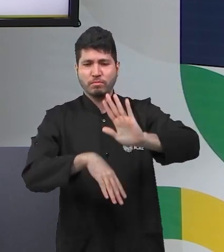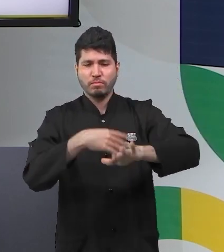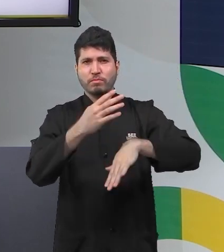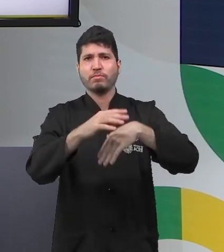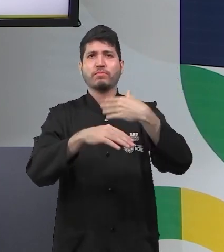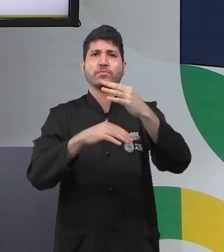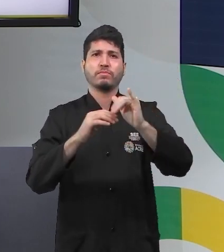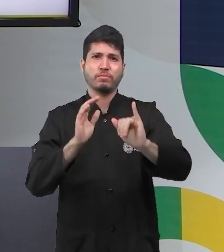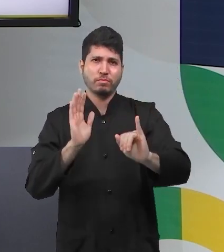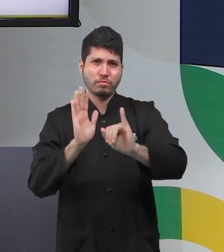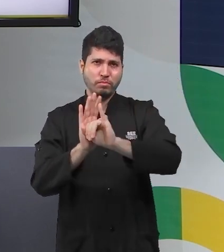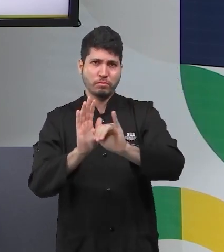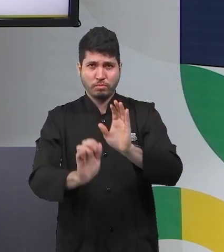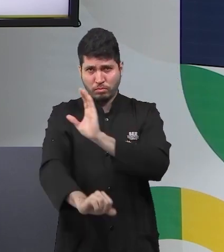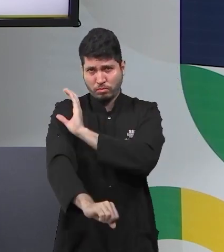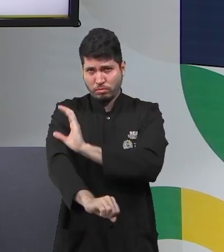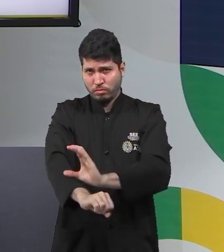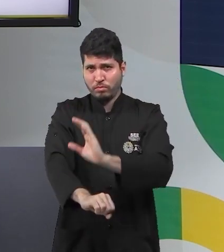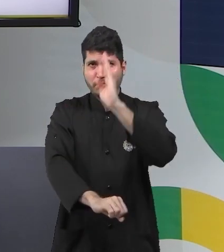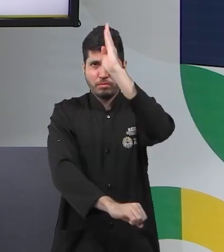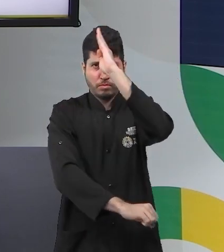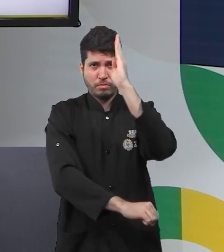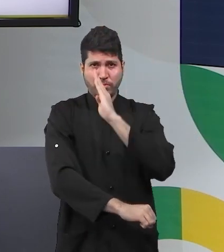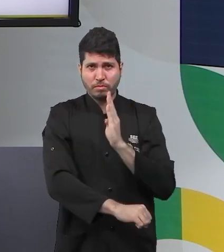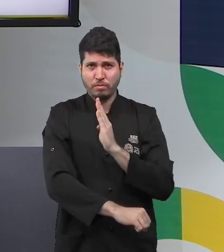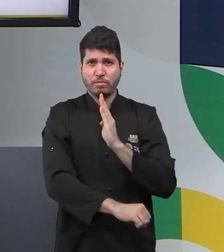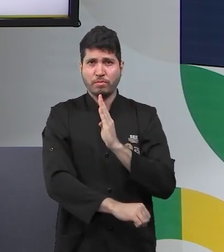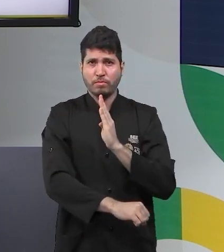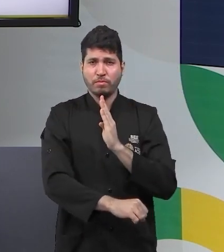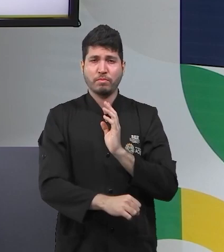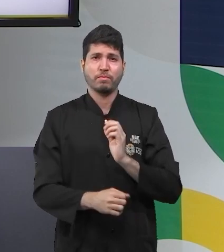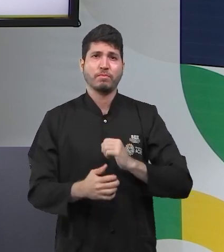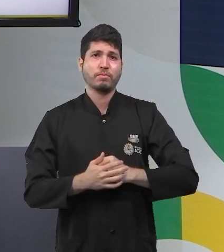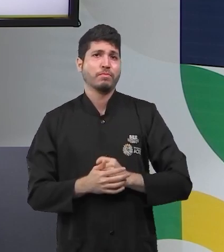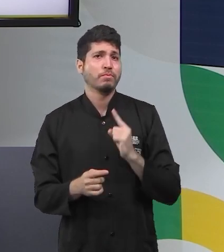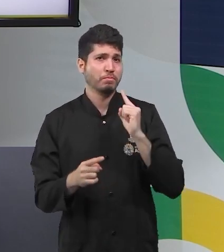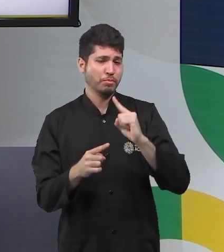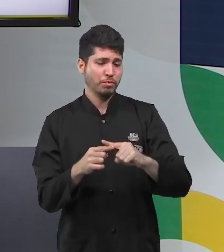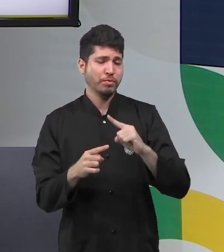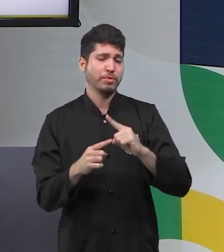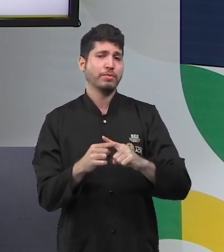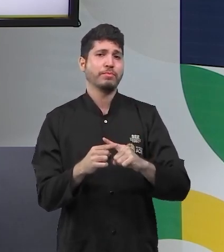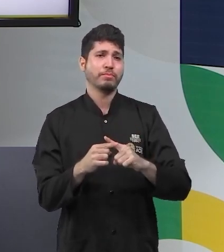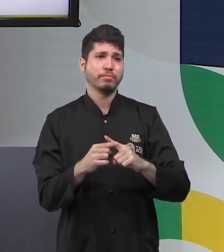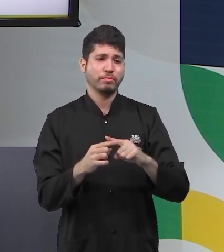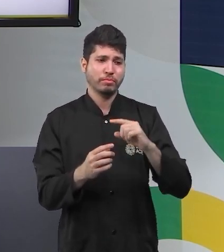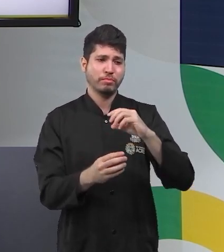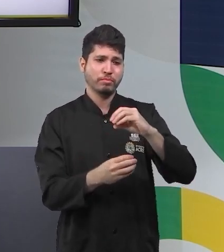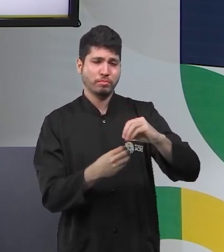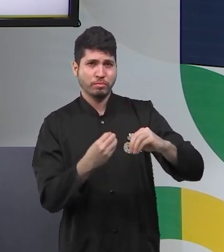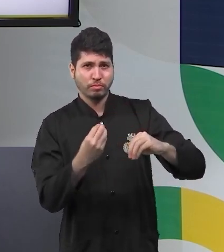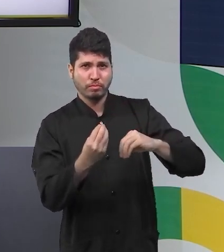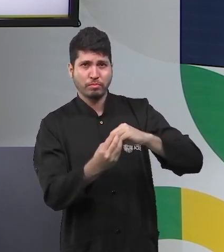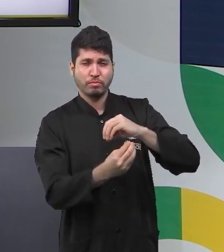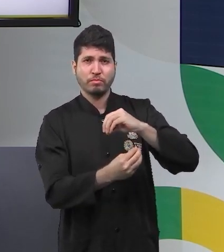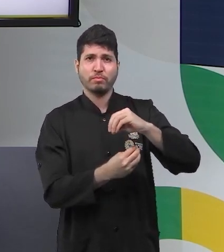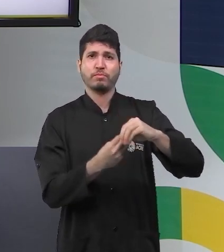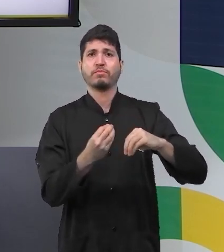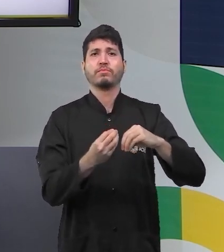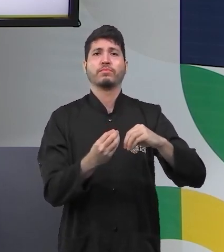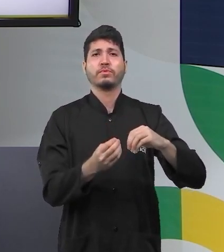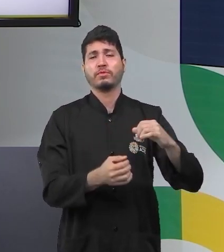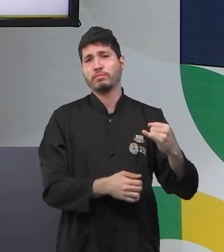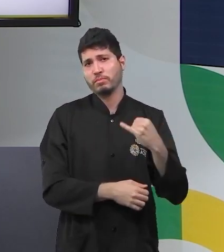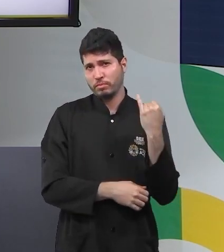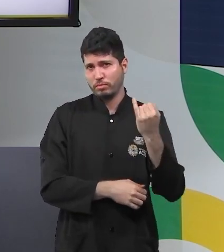da identidade cultural brasileira. Porque, sim, houve a subjugação, mas, mais do que isso, é importante a gente